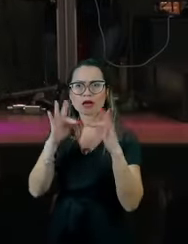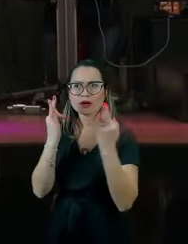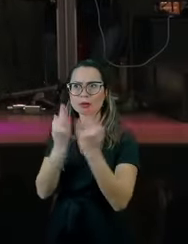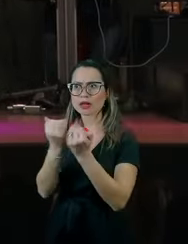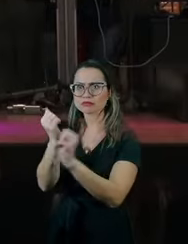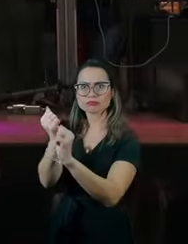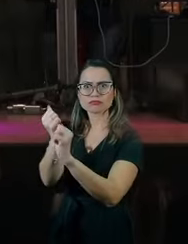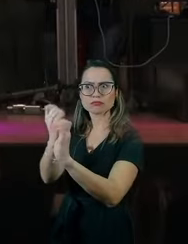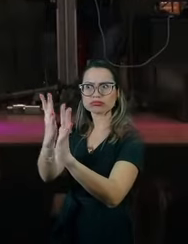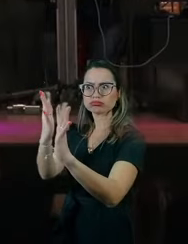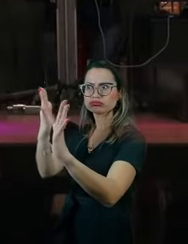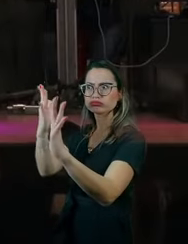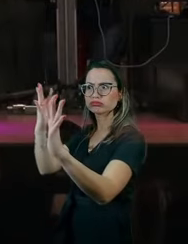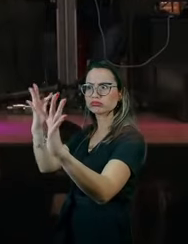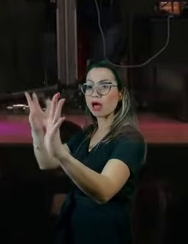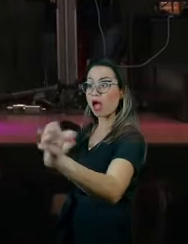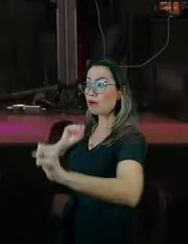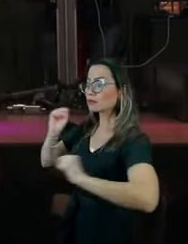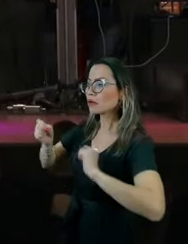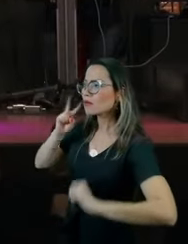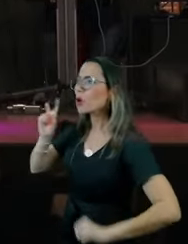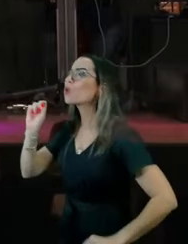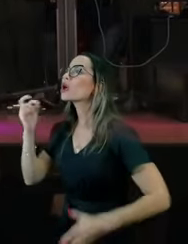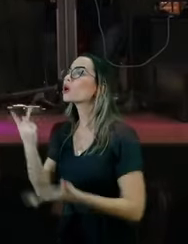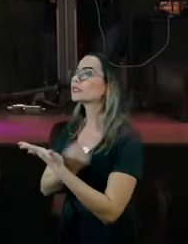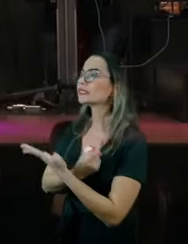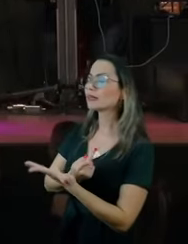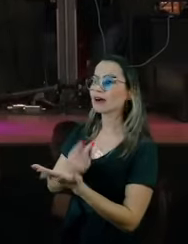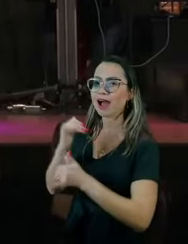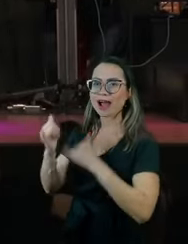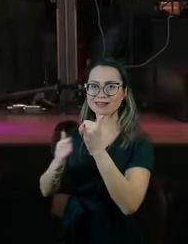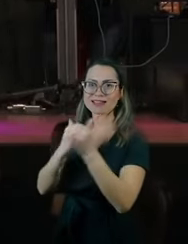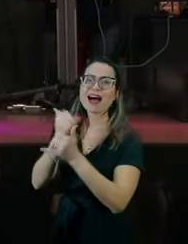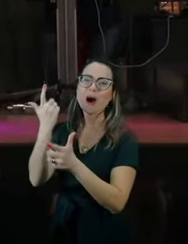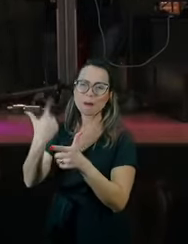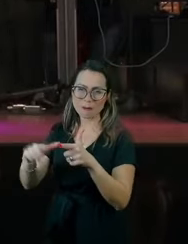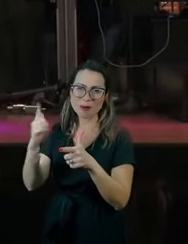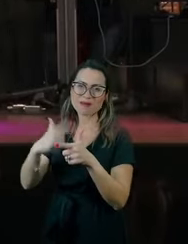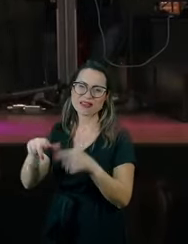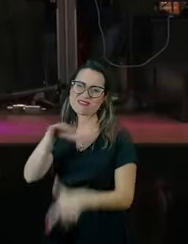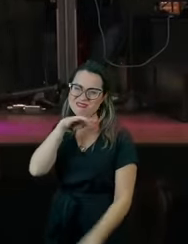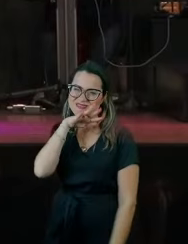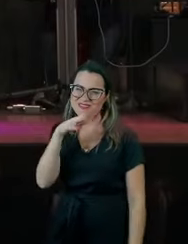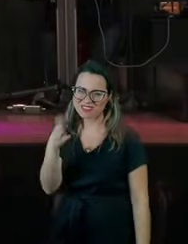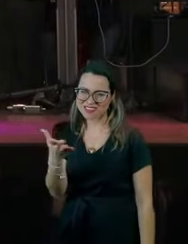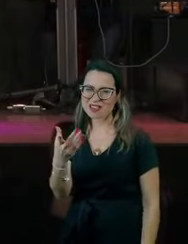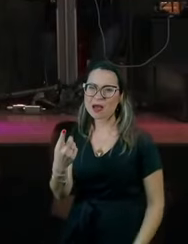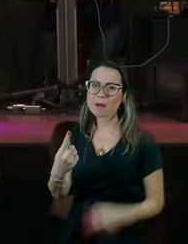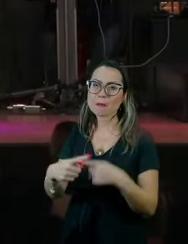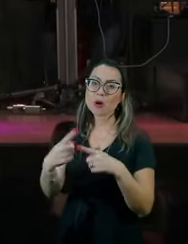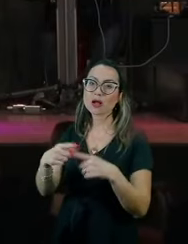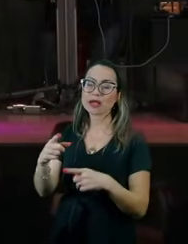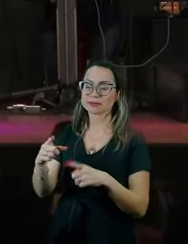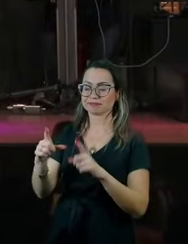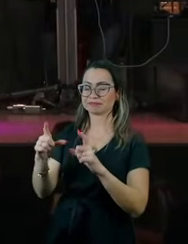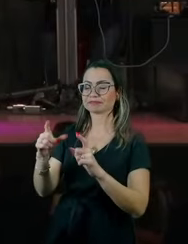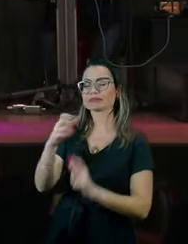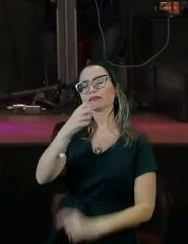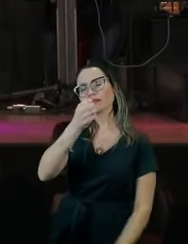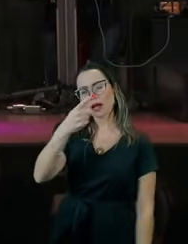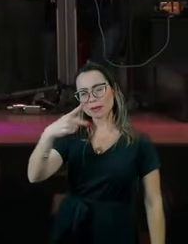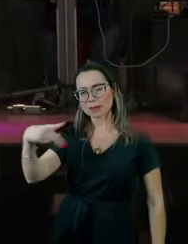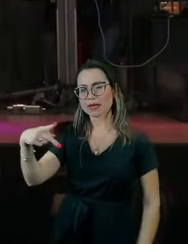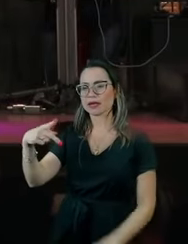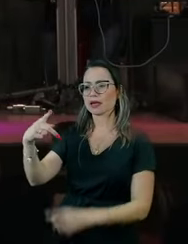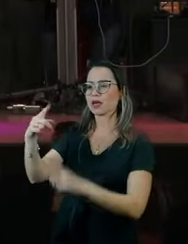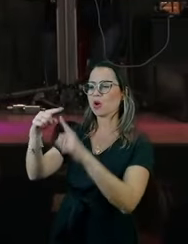tinha acontecido. A nossa internet tinha dado uma pane, porque é tudo por um aplicativo, QR Code e tal. Eu falei, vamos fazer manual,